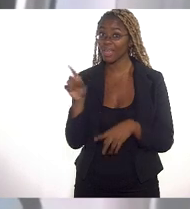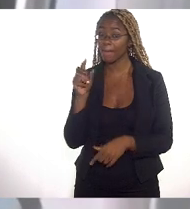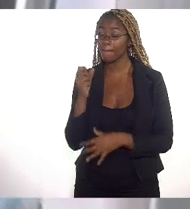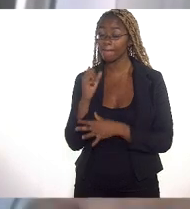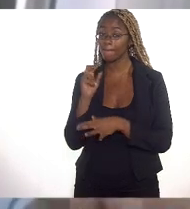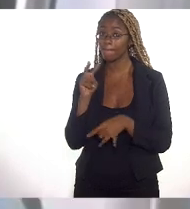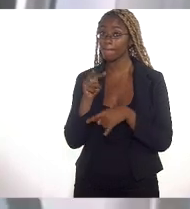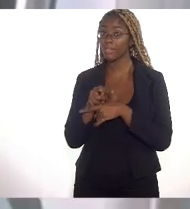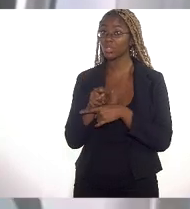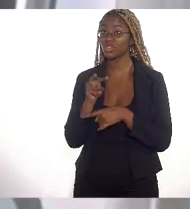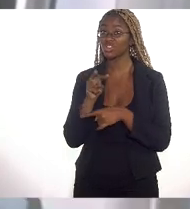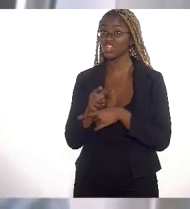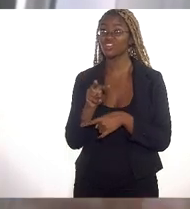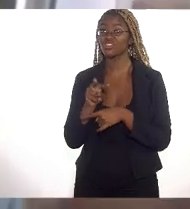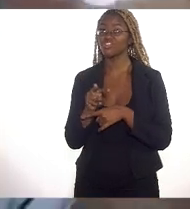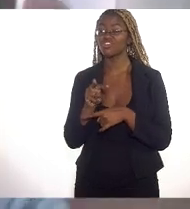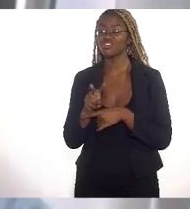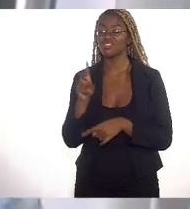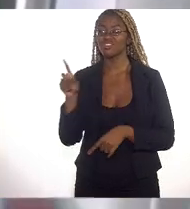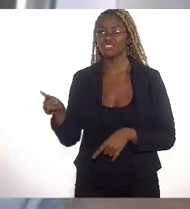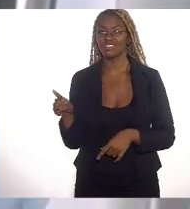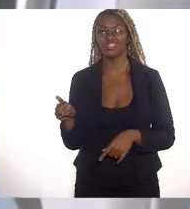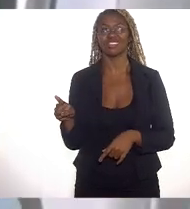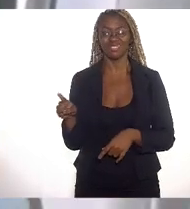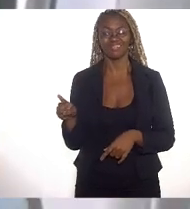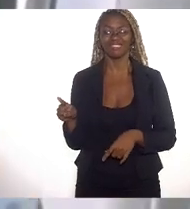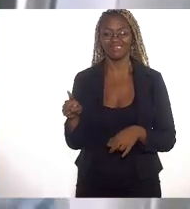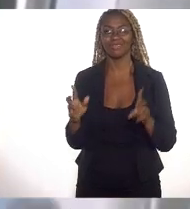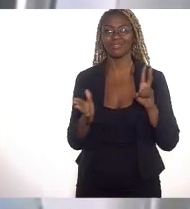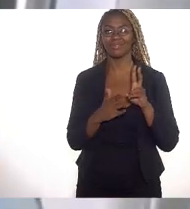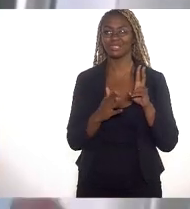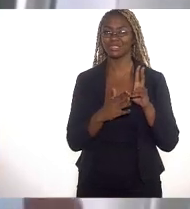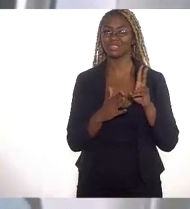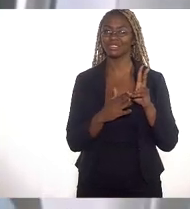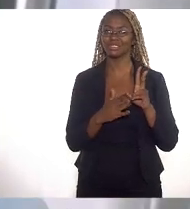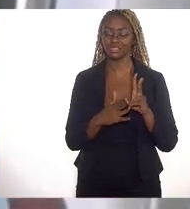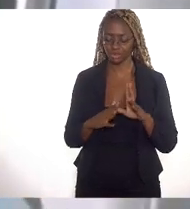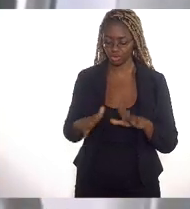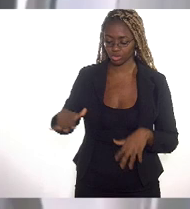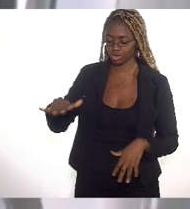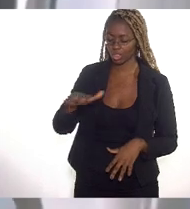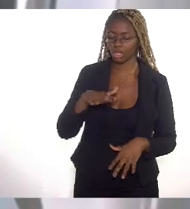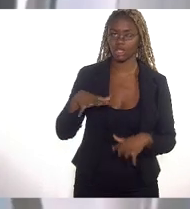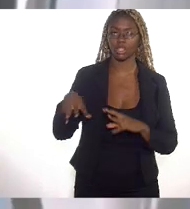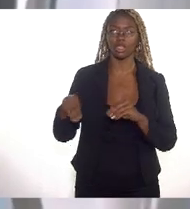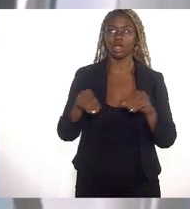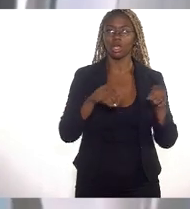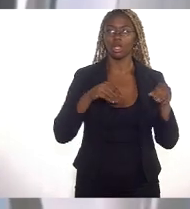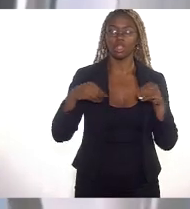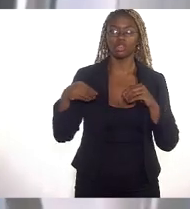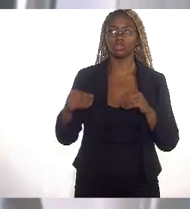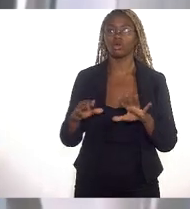proteção dos direitos, é a preservação dos territórios das comunidades indígenas brasileiras, e